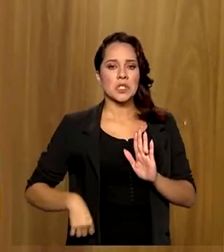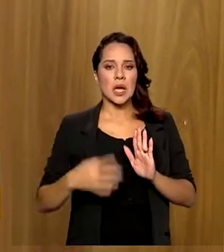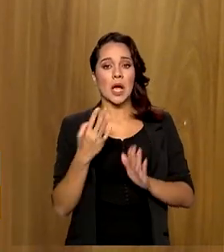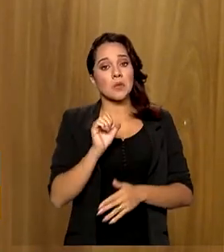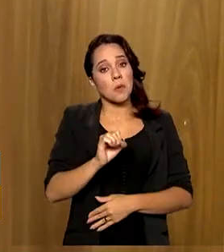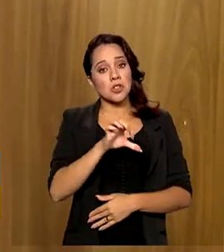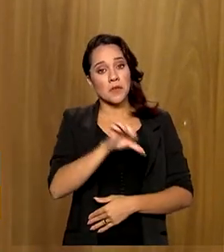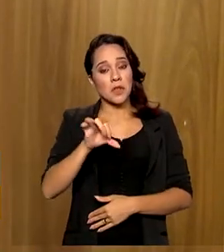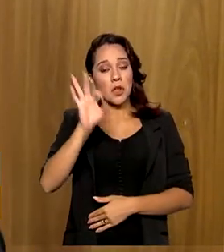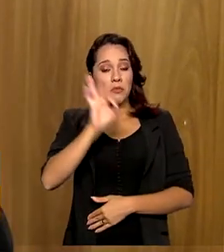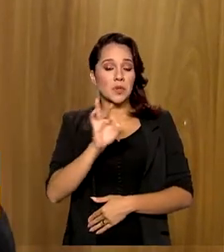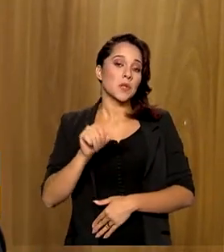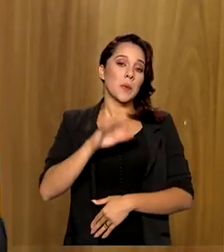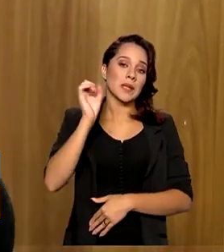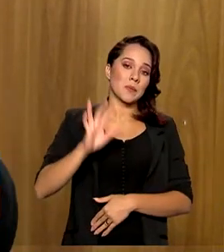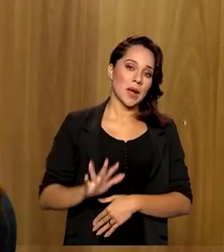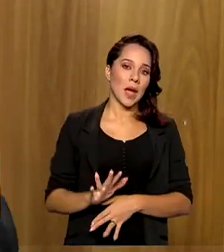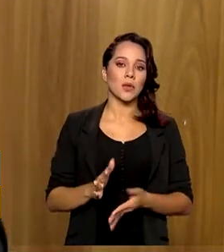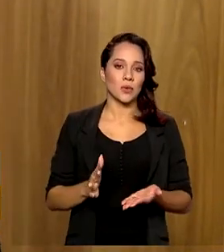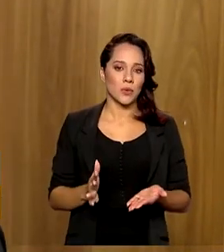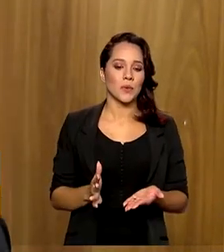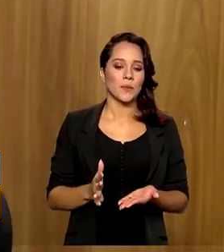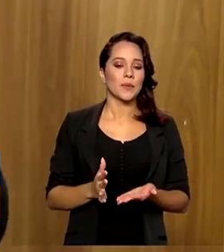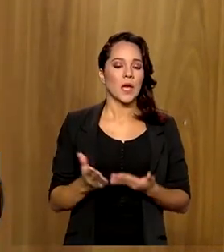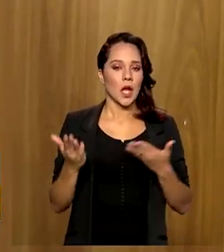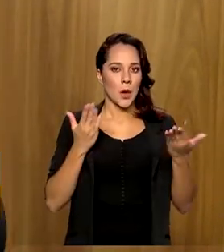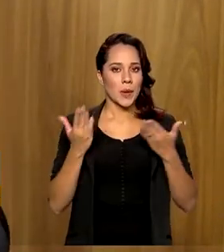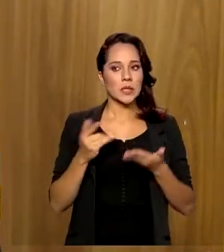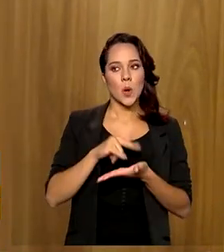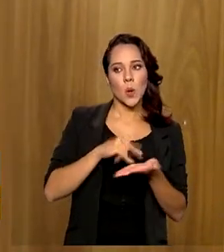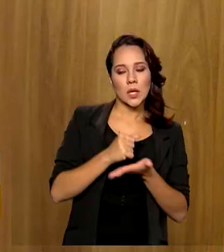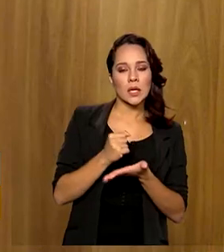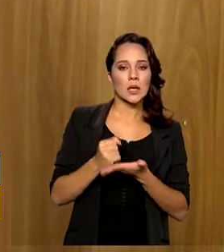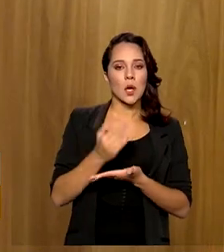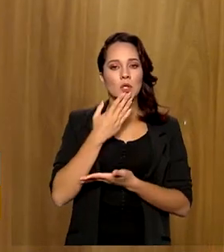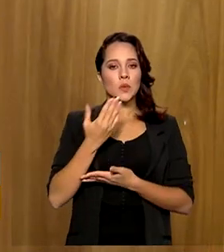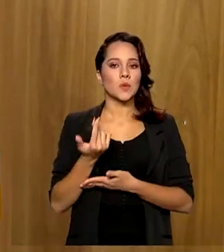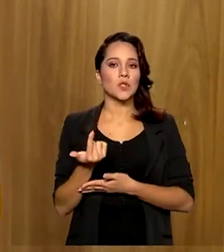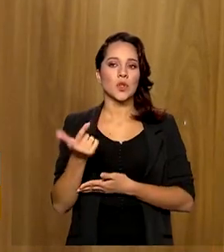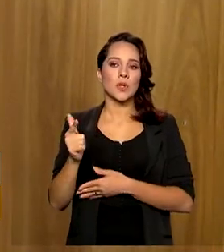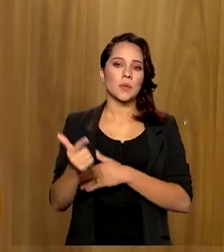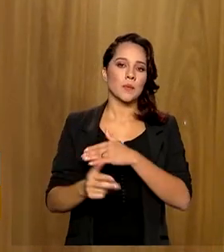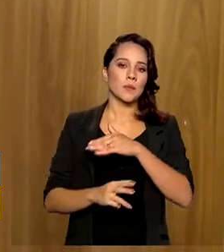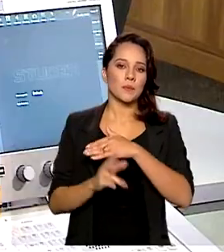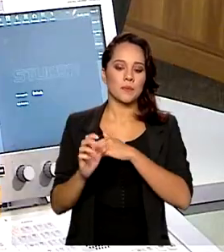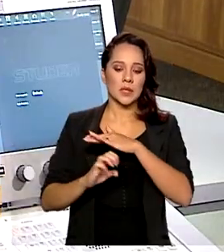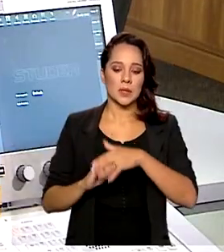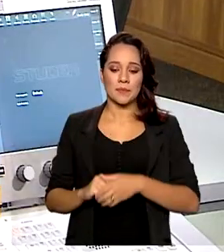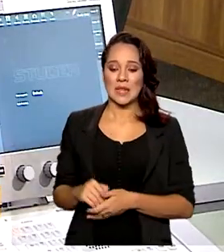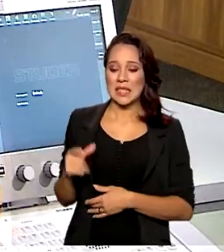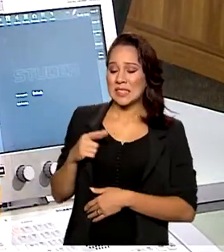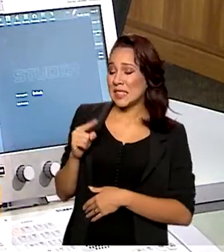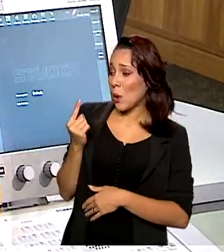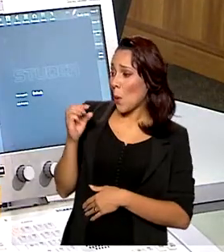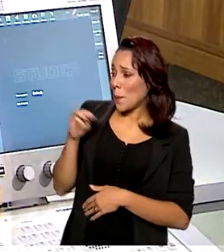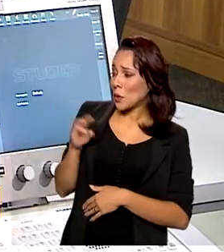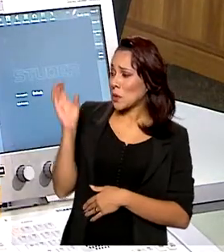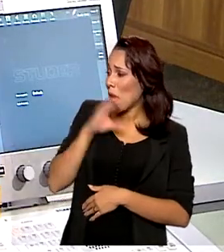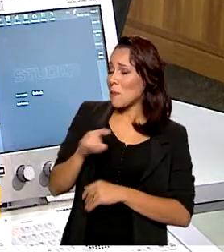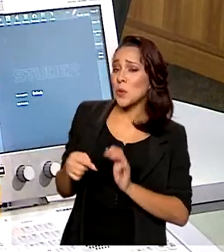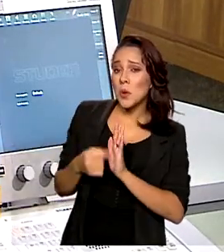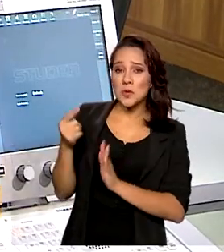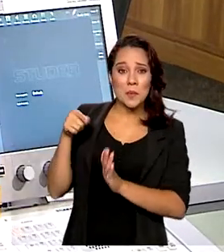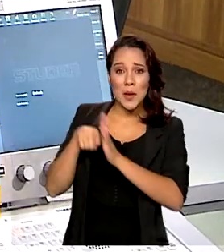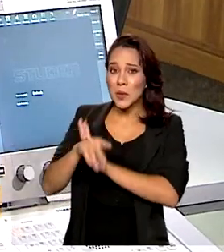chegar a 99% vis-à-vis ele, quer dizer, em relação a ele contratar esse serviço de um terceiro. Secretário, a gente tem menos de um minuto. Vou fazer uma